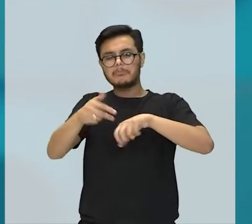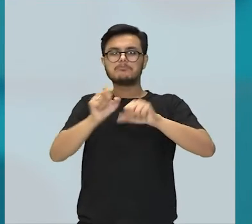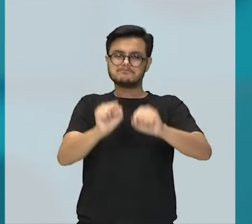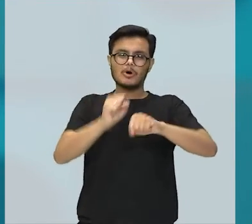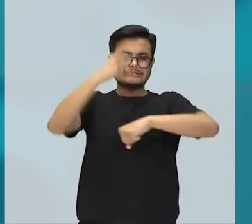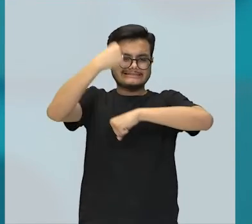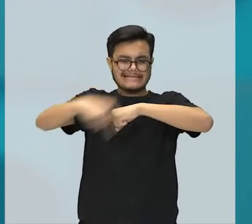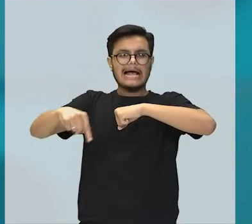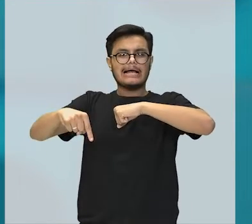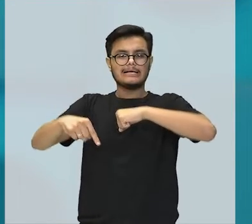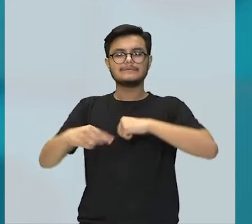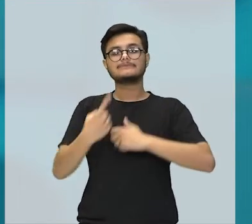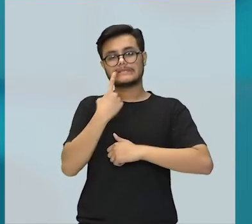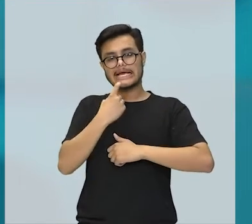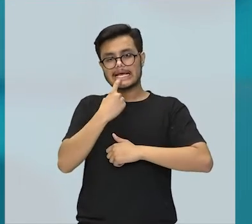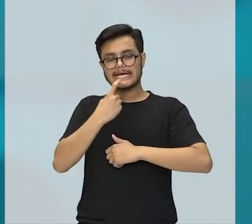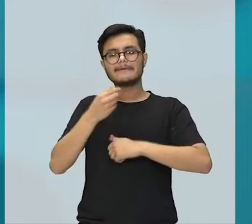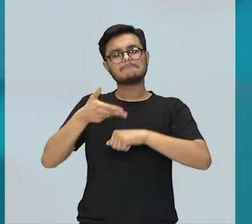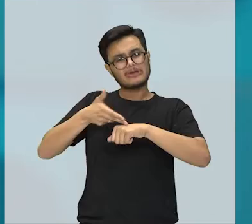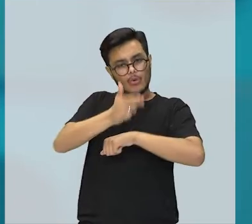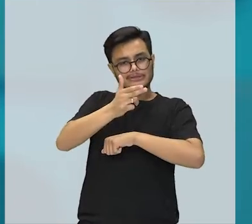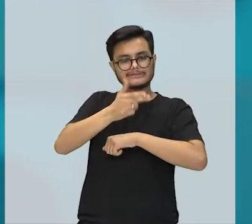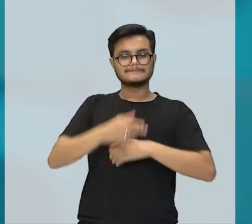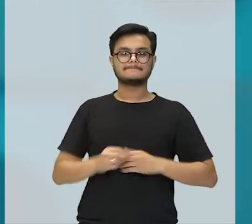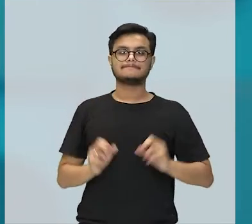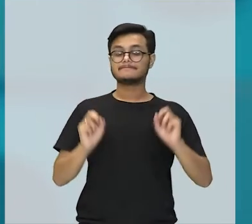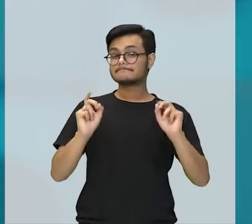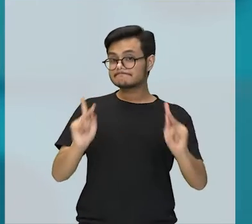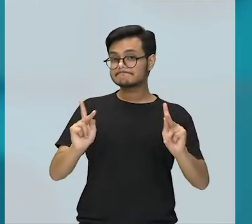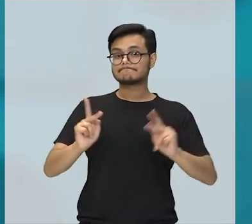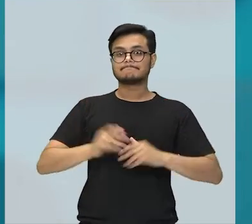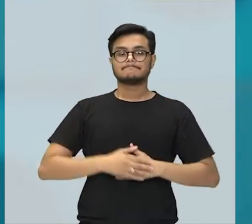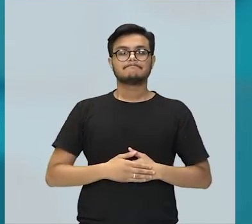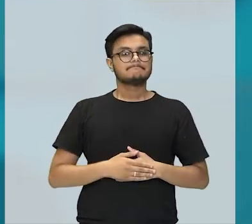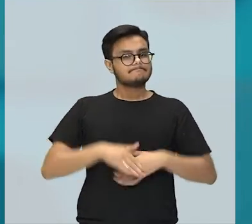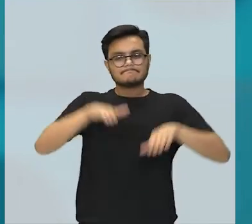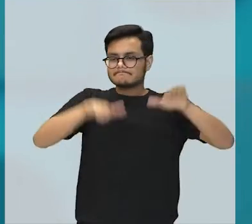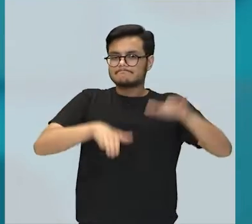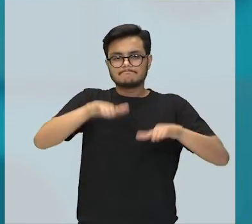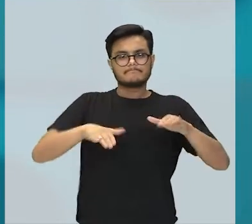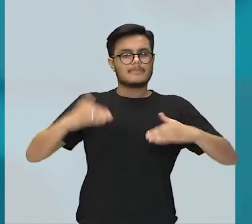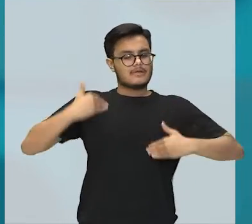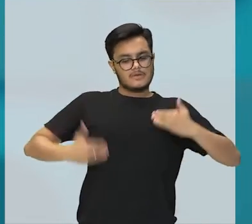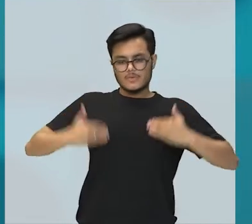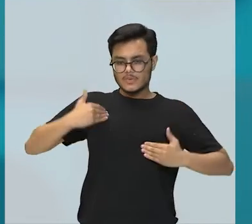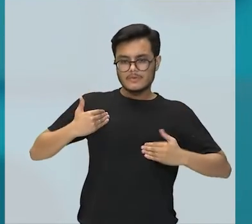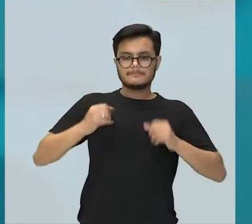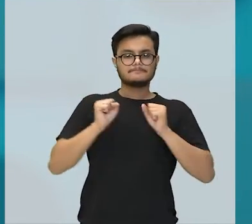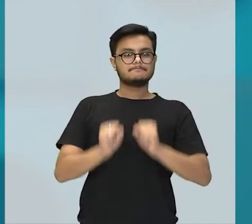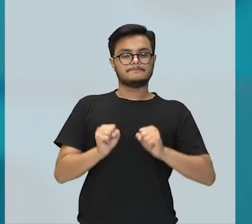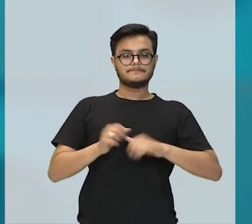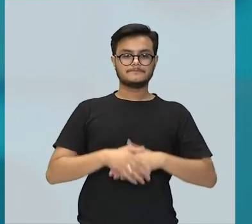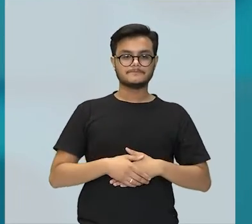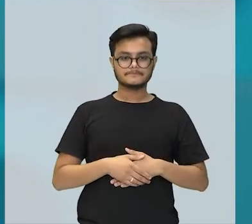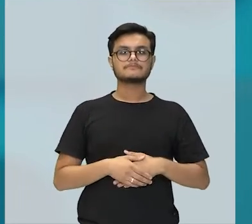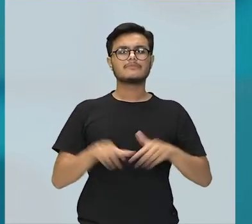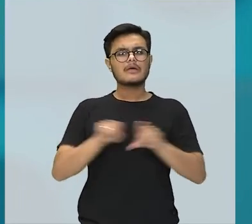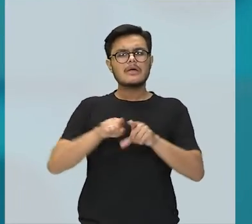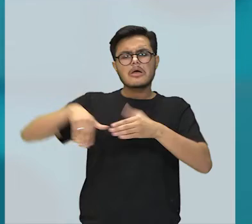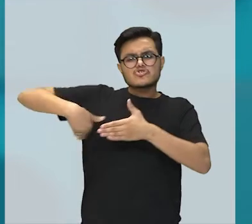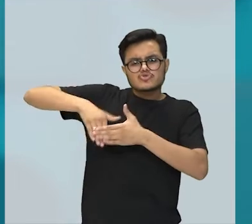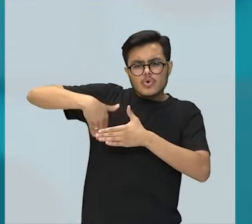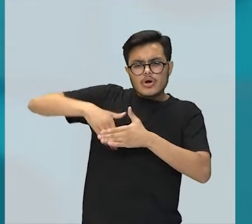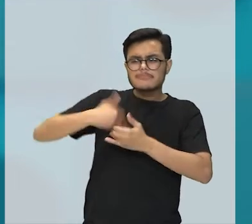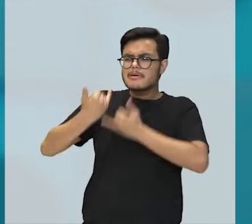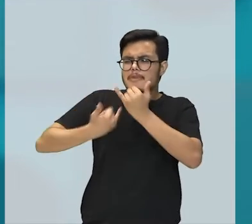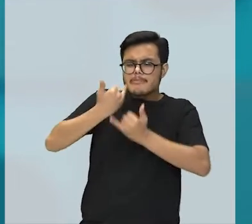acontece? Você pode aí sofrer um corte na sua pele, no seu joelho, na sua canela, ou até mesmo ali jogando bola, pode ser que